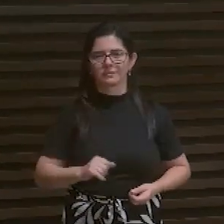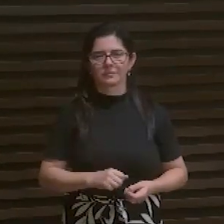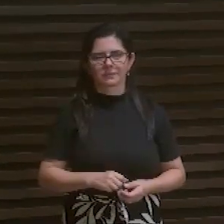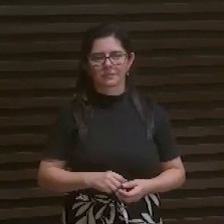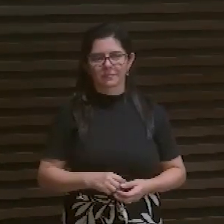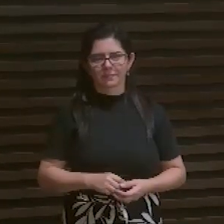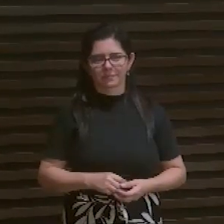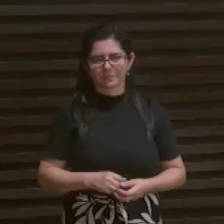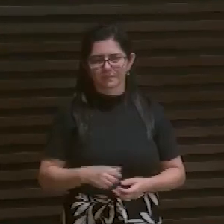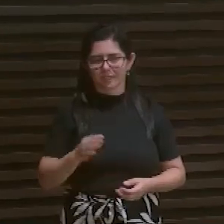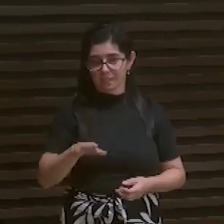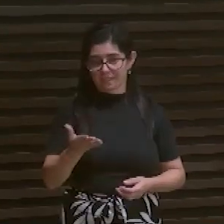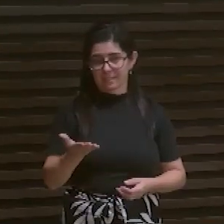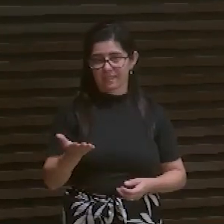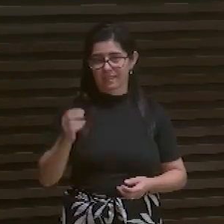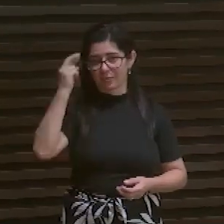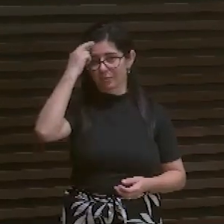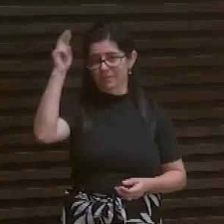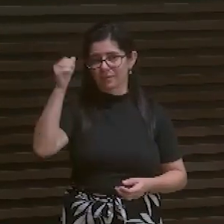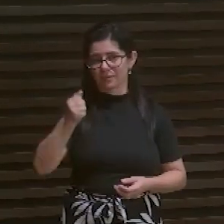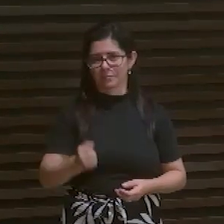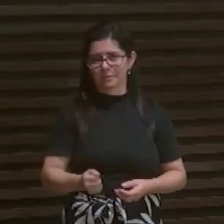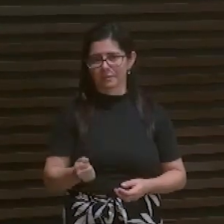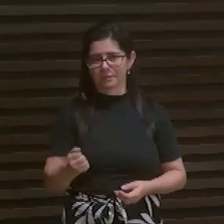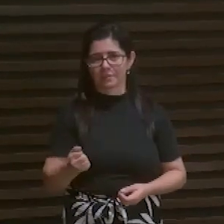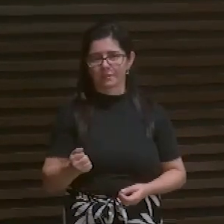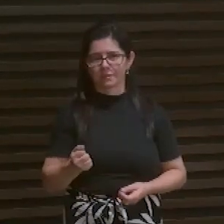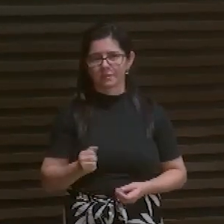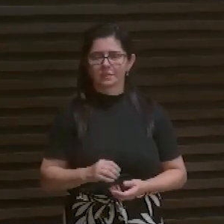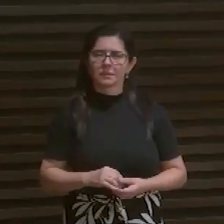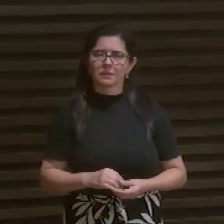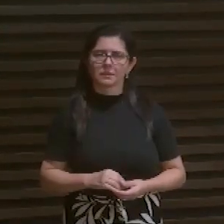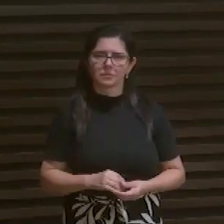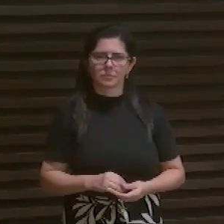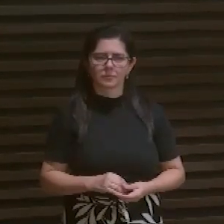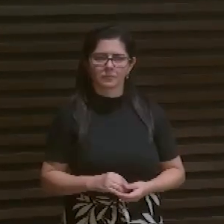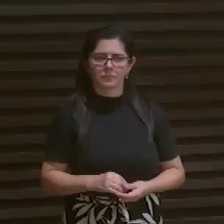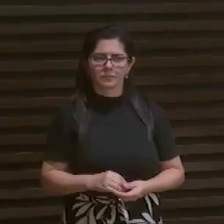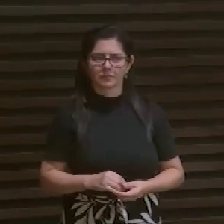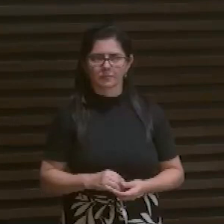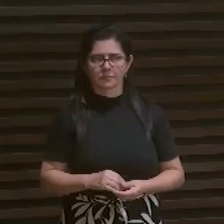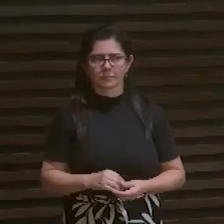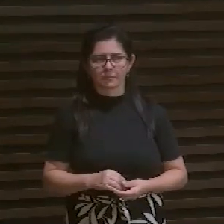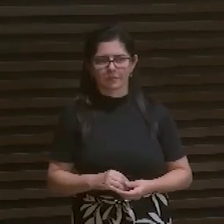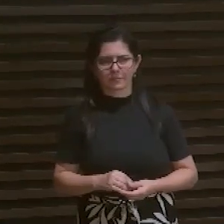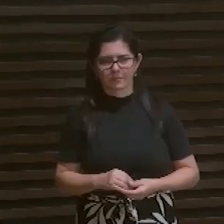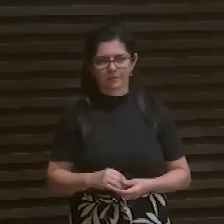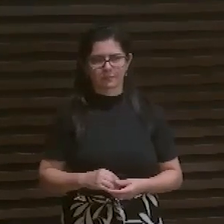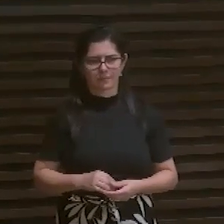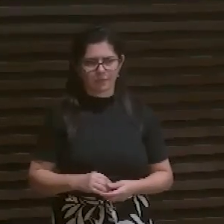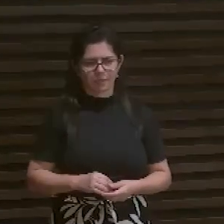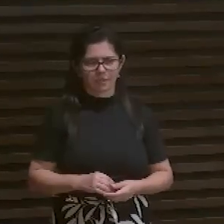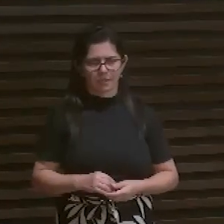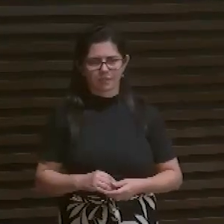fere Uzá e ele morre ali, porque também eles decidiram por carregar essa arca em cima de uma carroça. E o Senhor permite que isso aconteça, mas